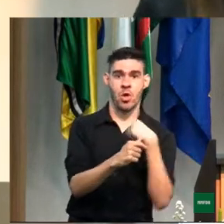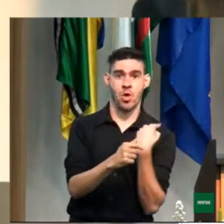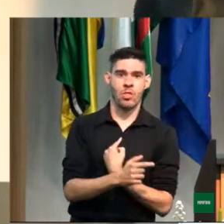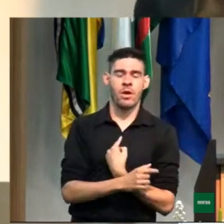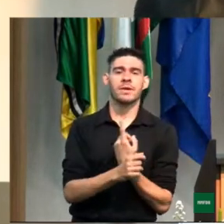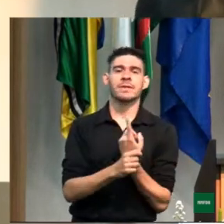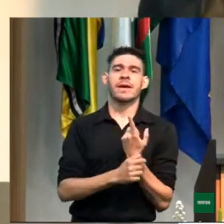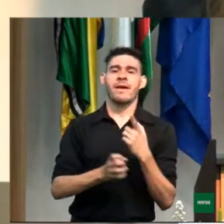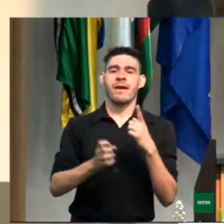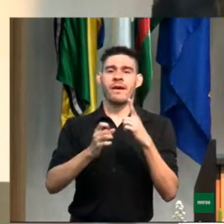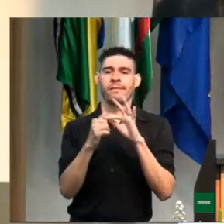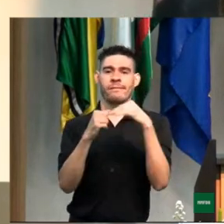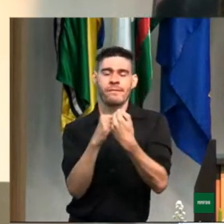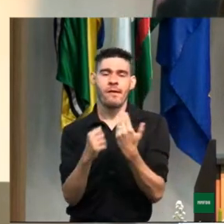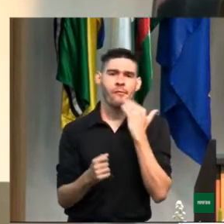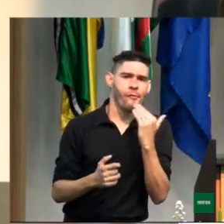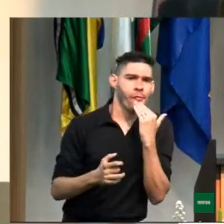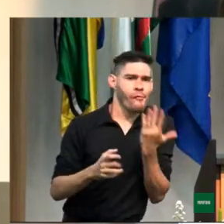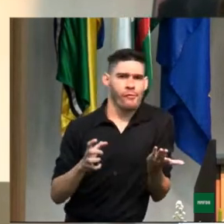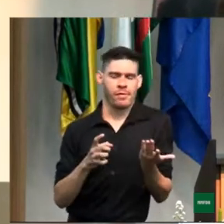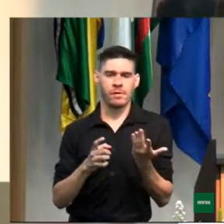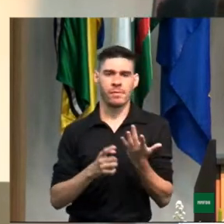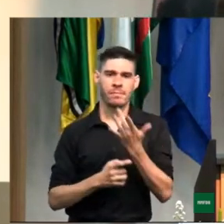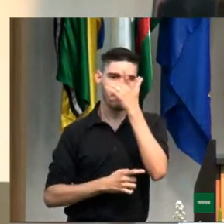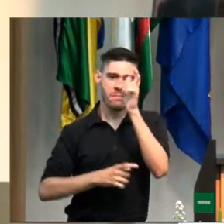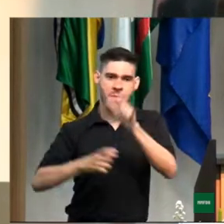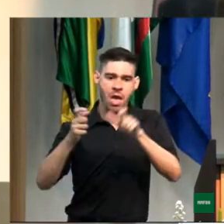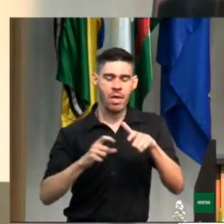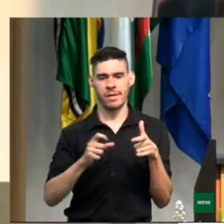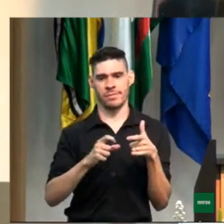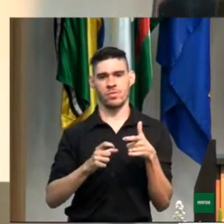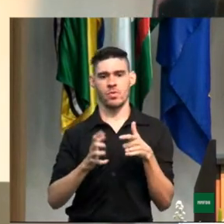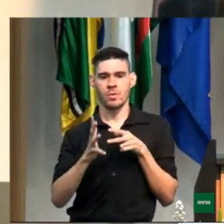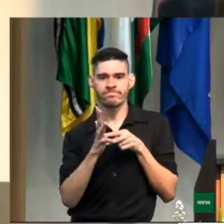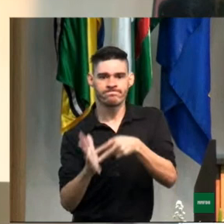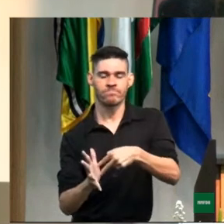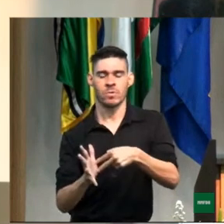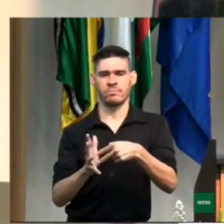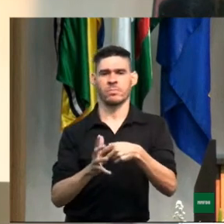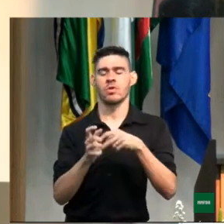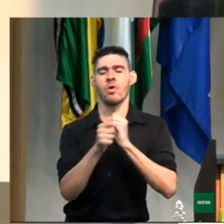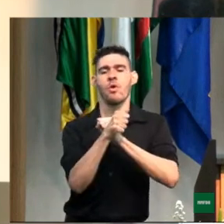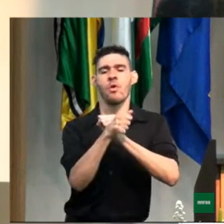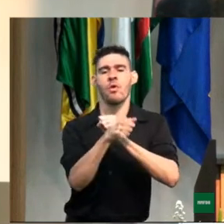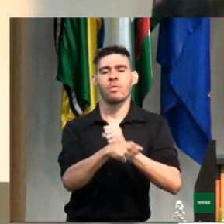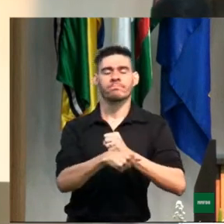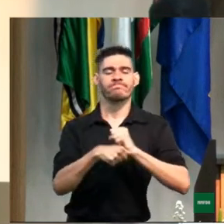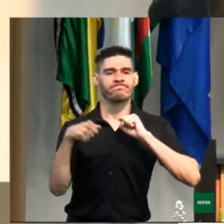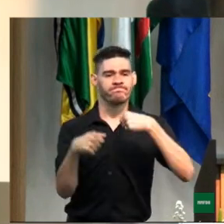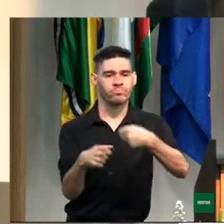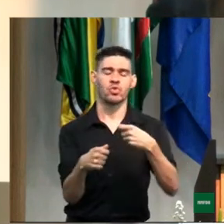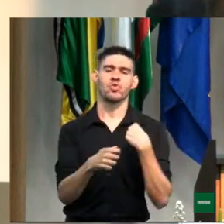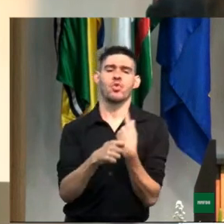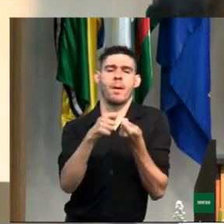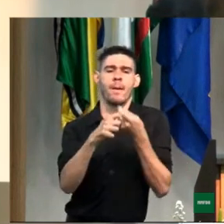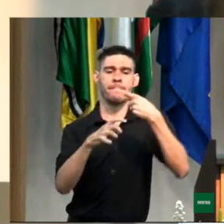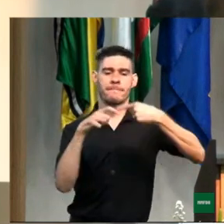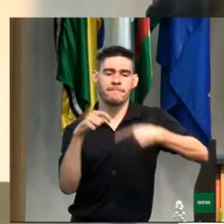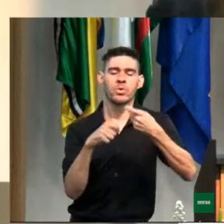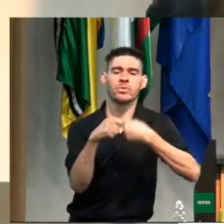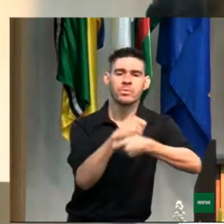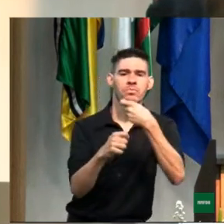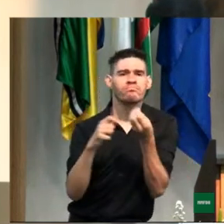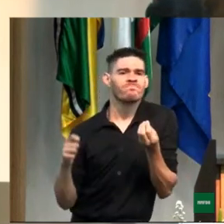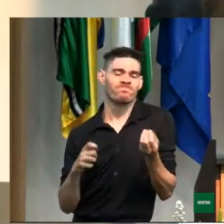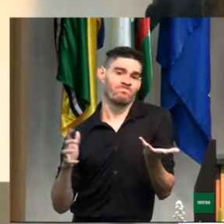indivíduos autônomos, de nada vai valer os nossos esforços, tanto de políticas econômicas como de assistenciais. Então,